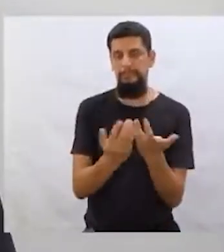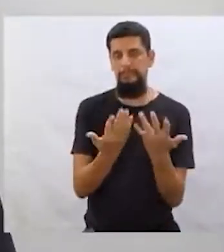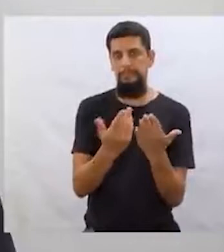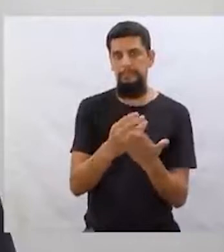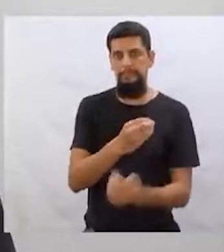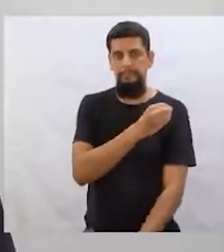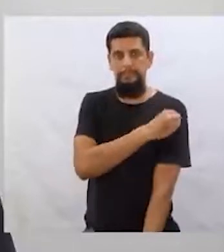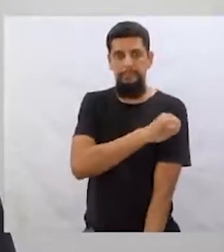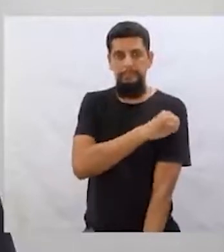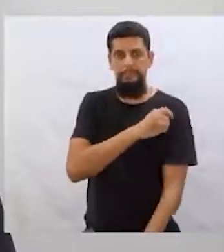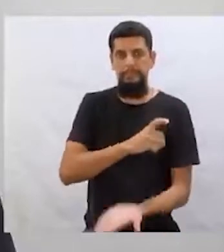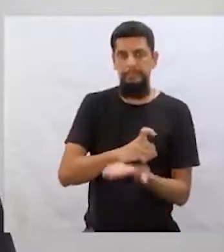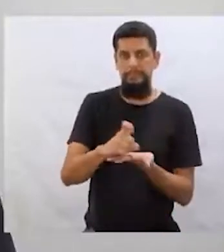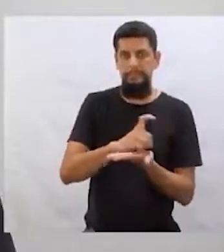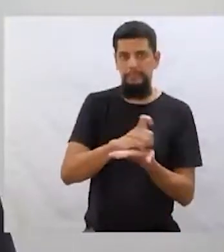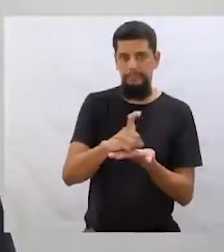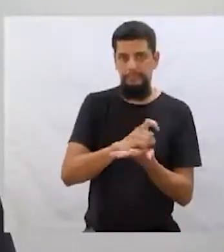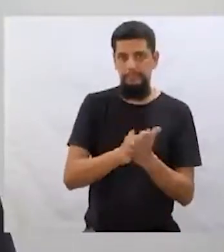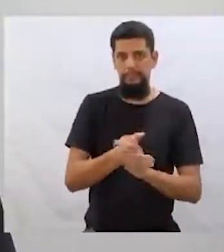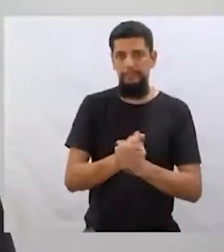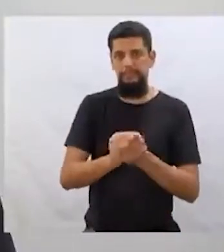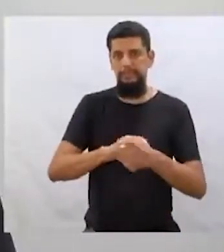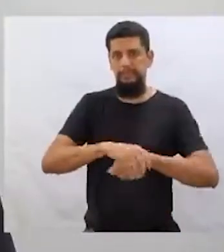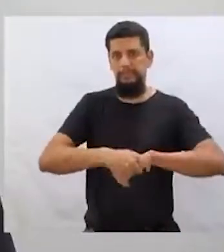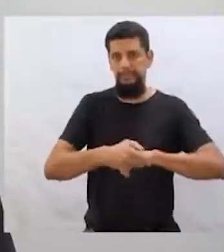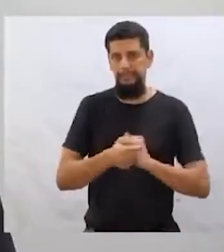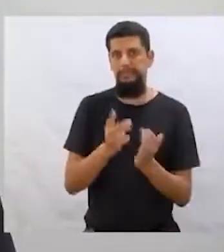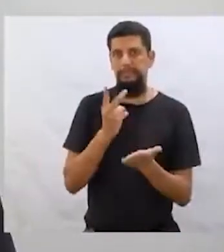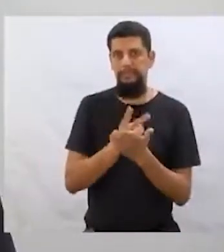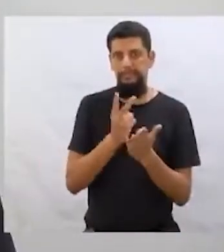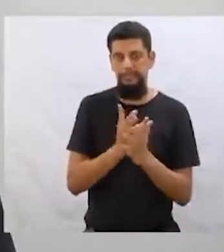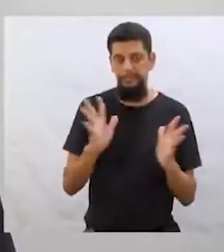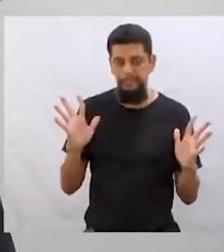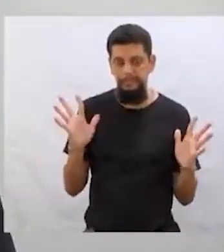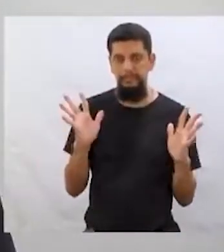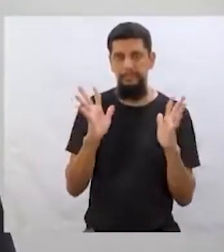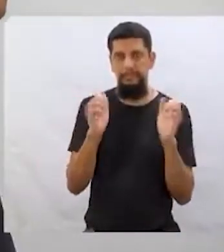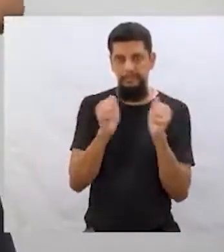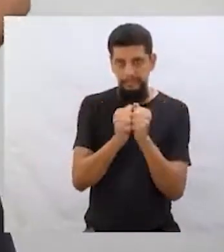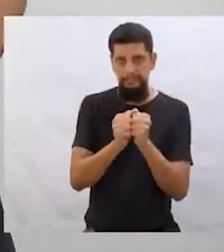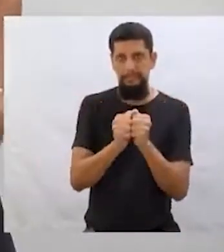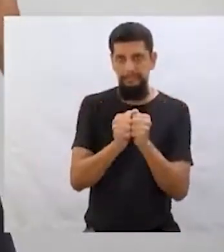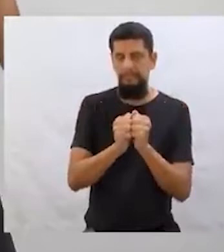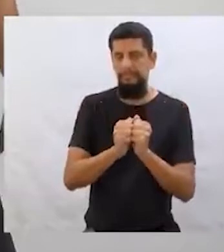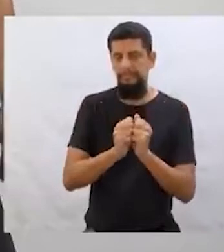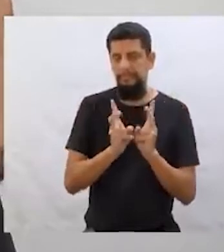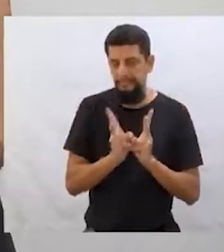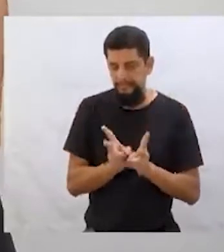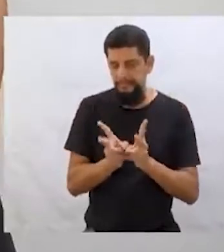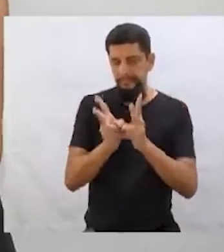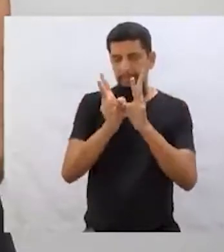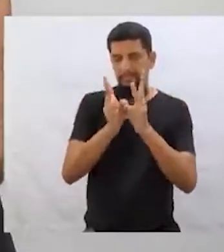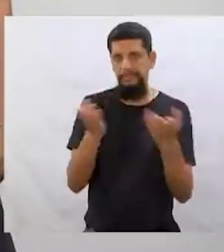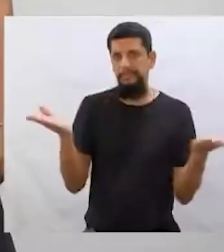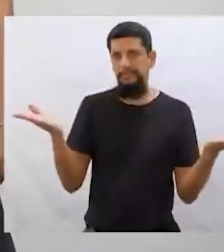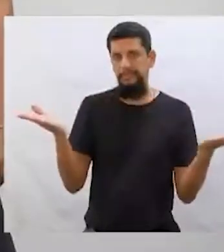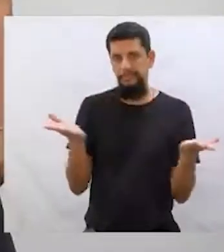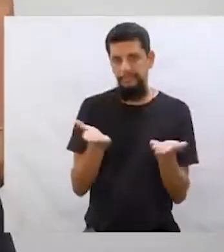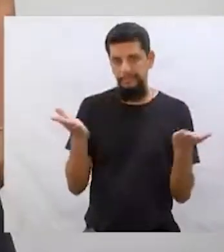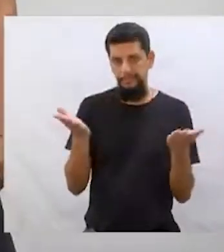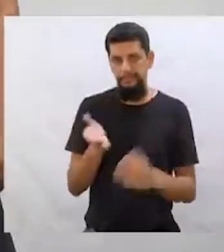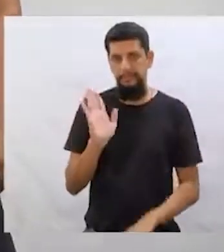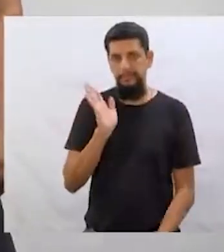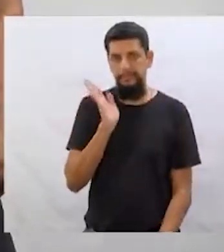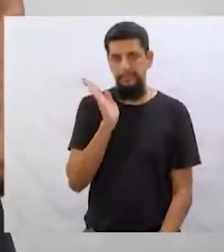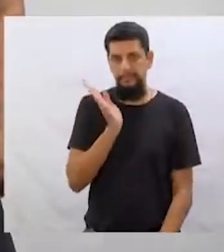mãos, passado tanto álcool em gel. E olha só, eles estão sempre juntinhos. Isso mesmo. E agora que